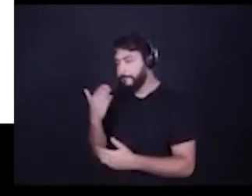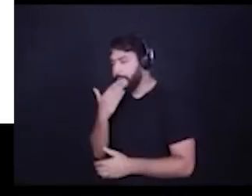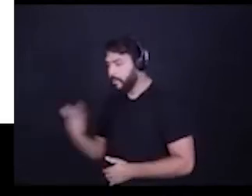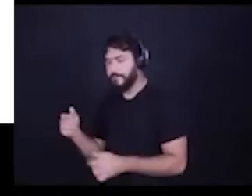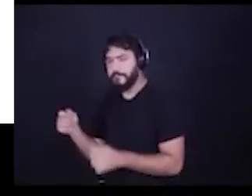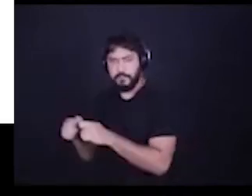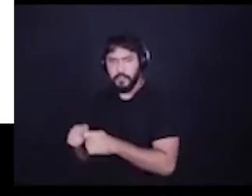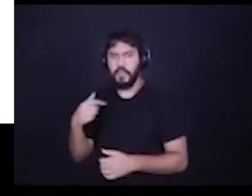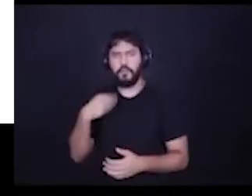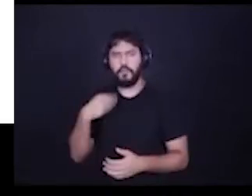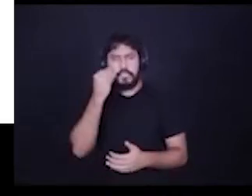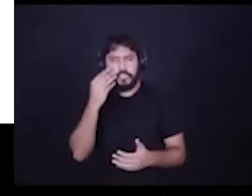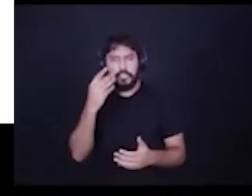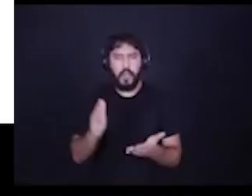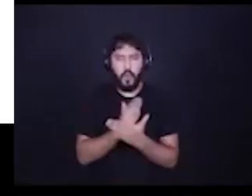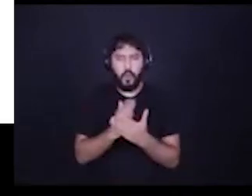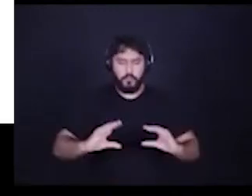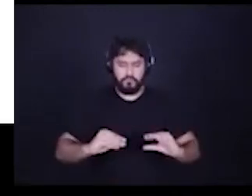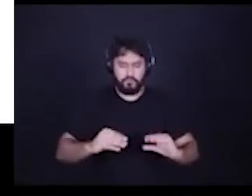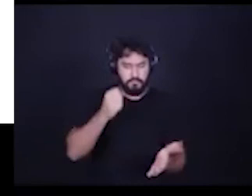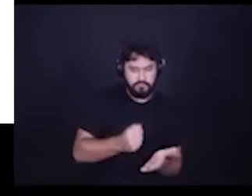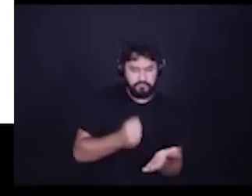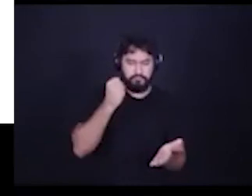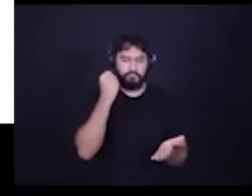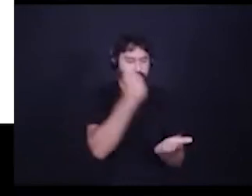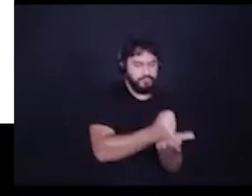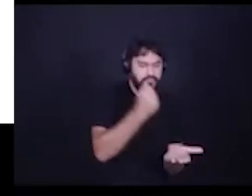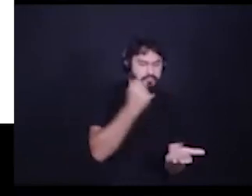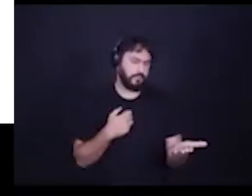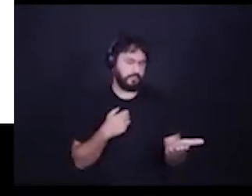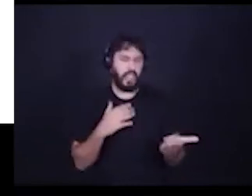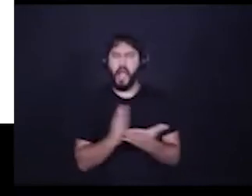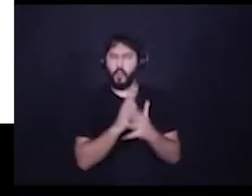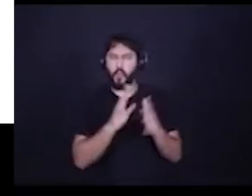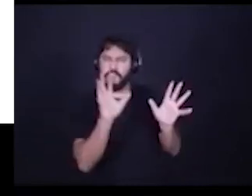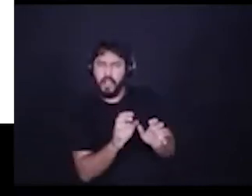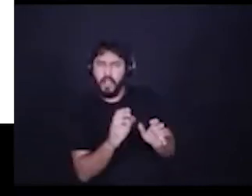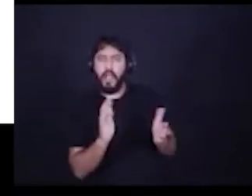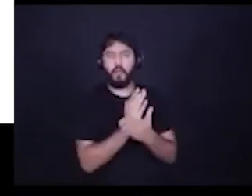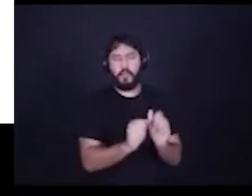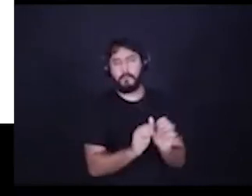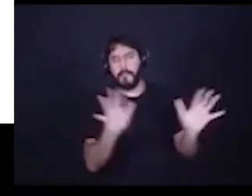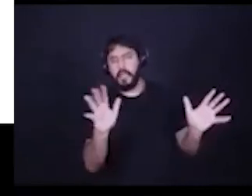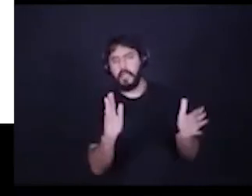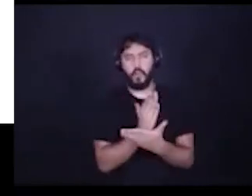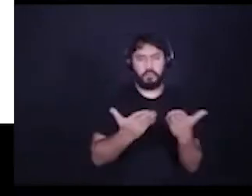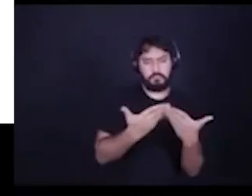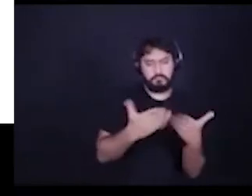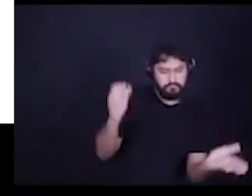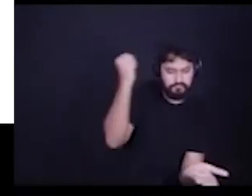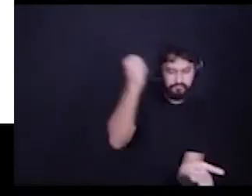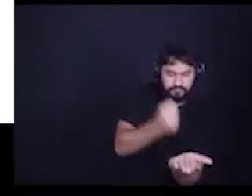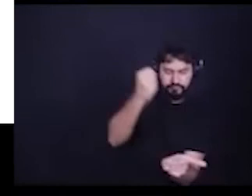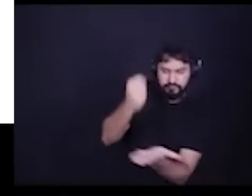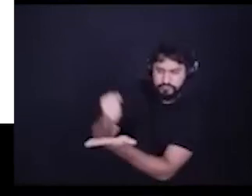almofada diferente, algumas que a trama era mais fechada, mais aberta, diferentes maneiras de carimbar. E eu também isolei uma das imagens